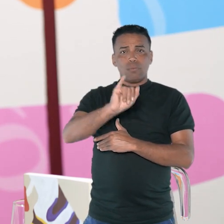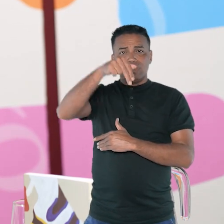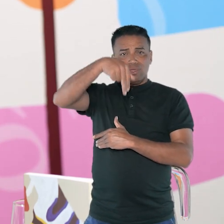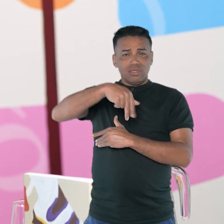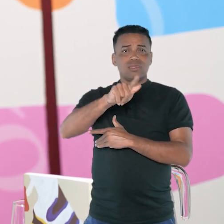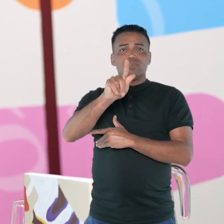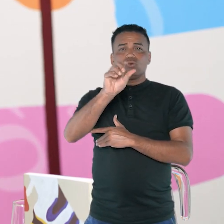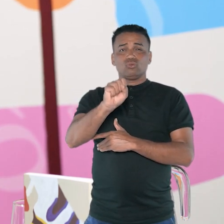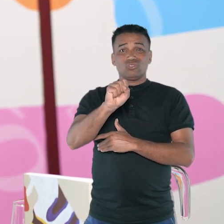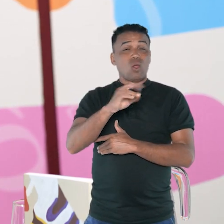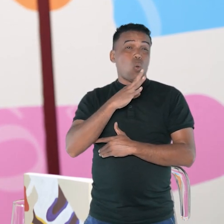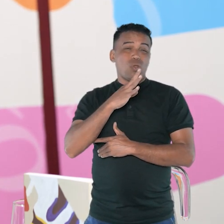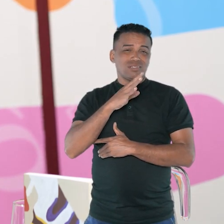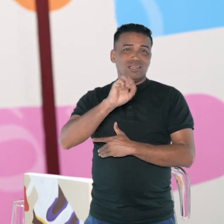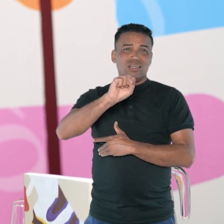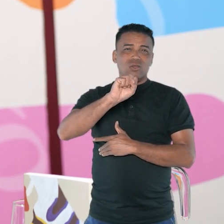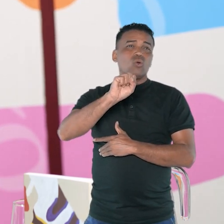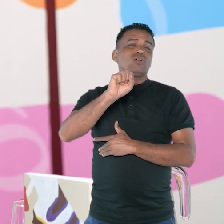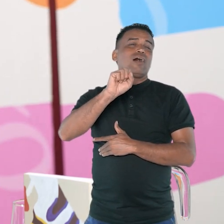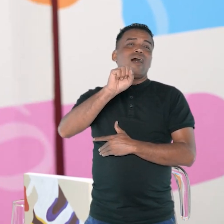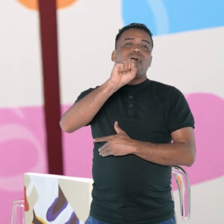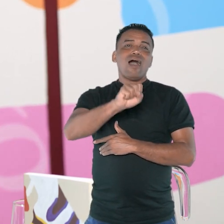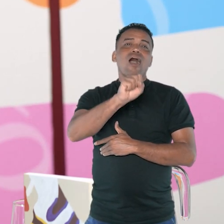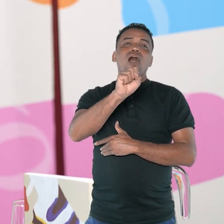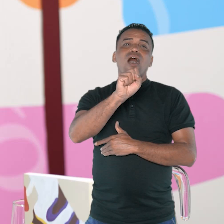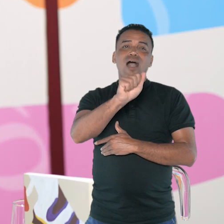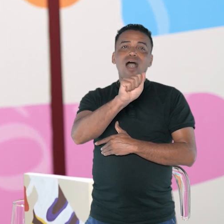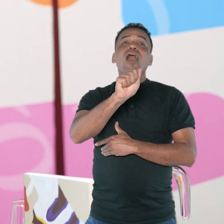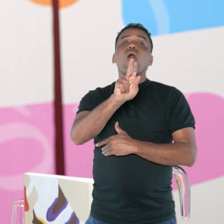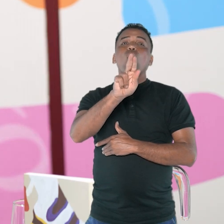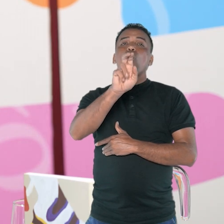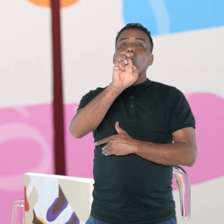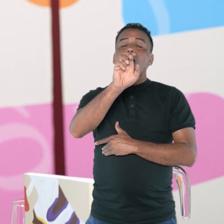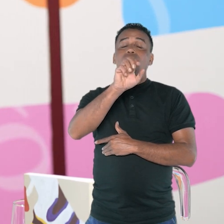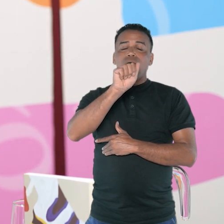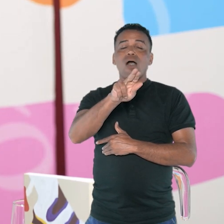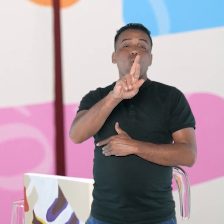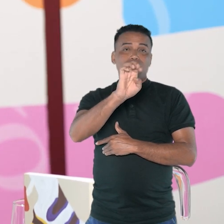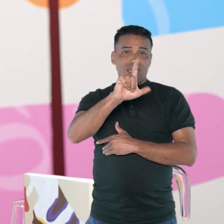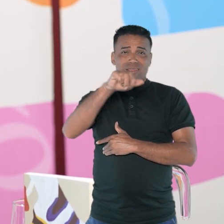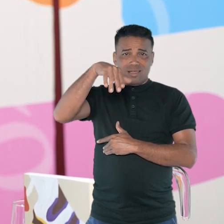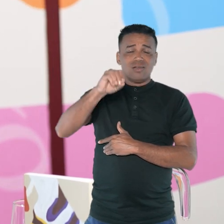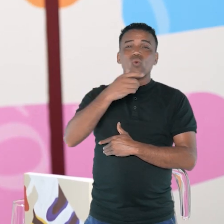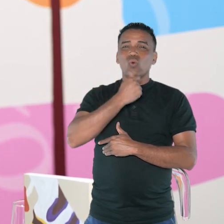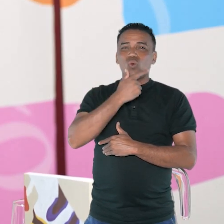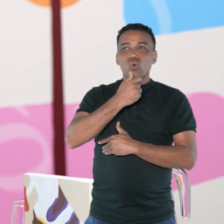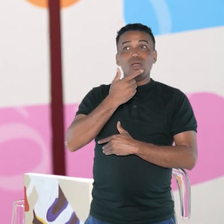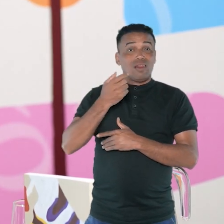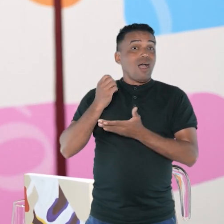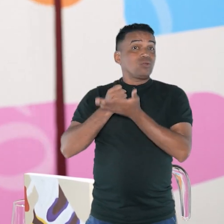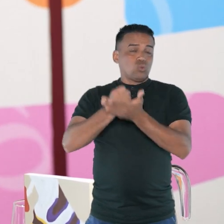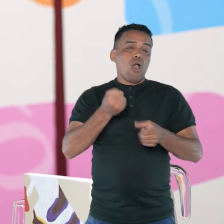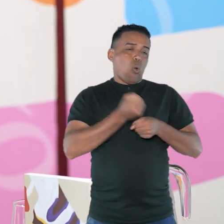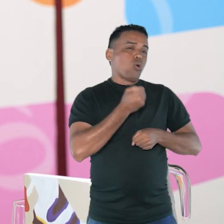Aureliano, ele é uma dessas pessoas que você cita nas suas histórias, nessa questão de construção de Brasília, né? Mas aí também eu queria que você falasse um